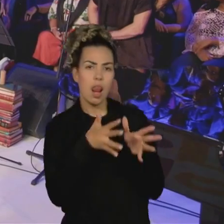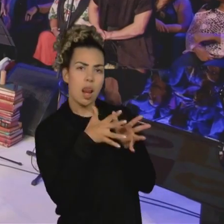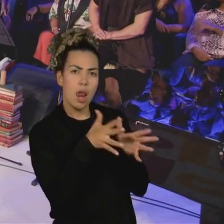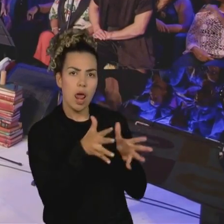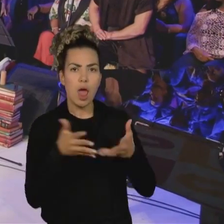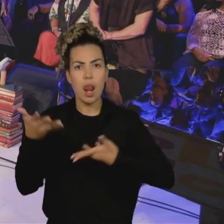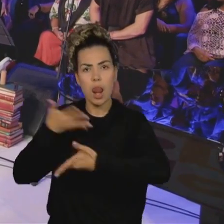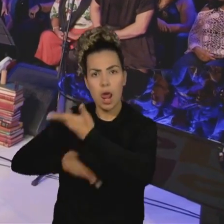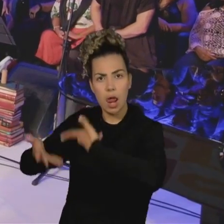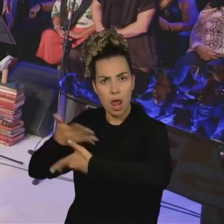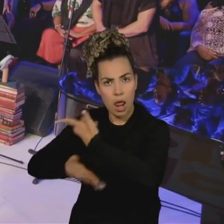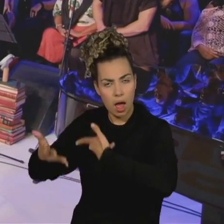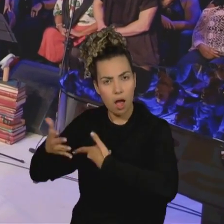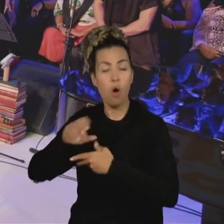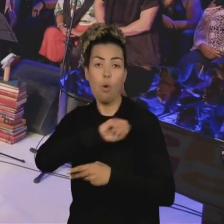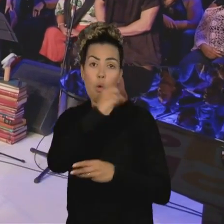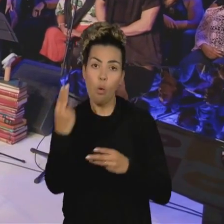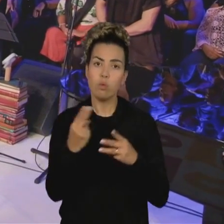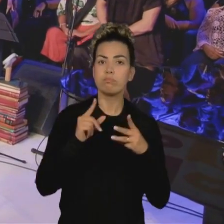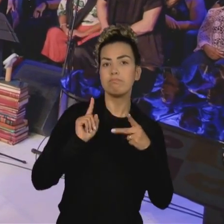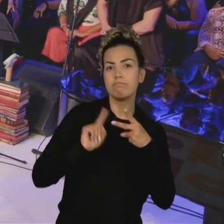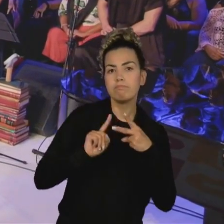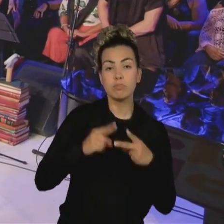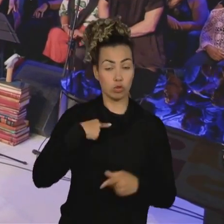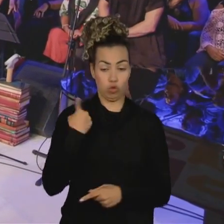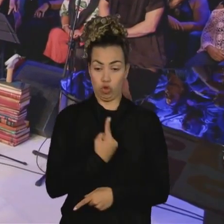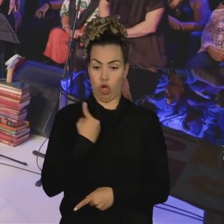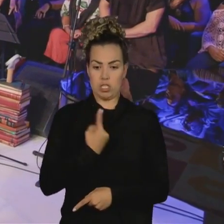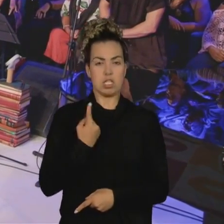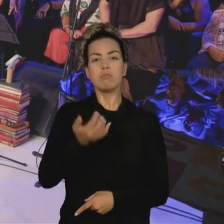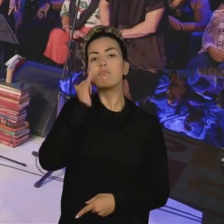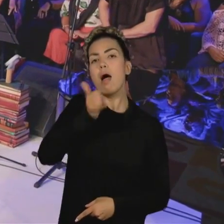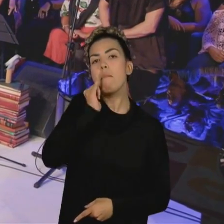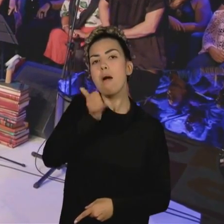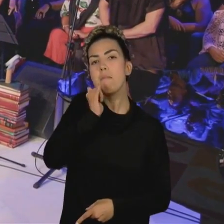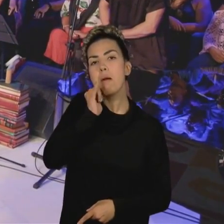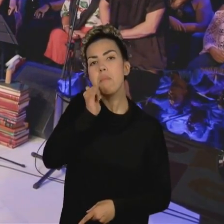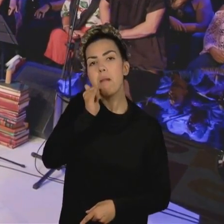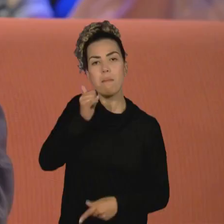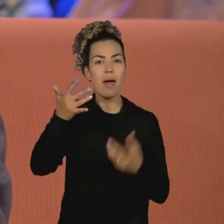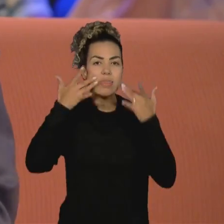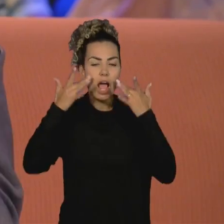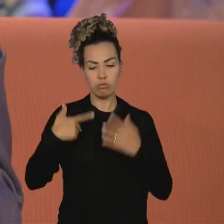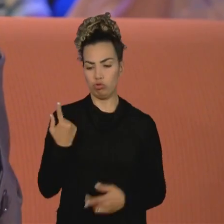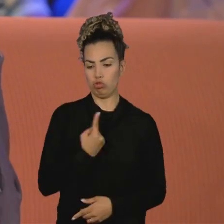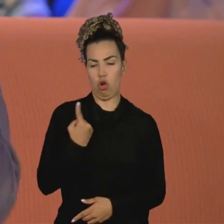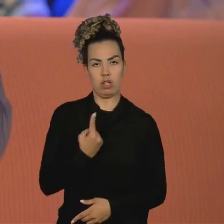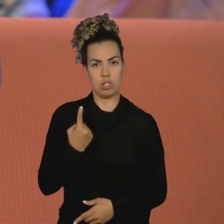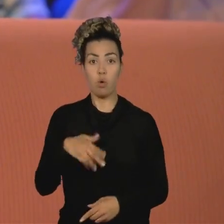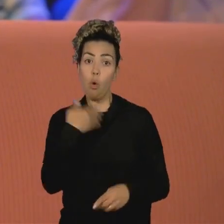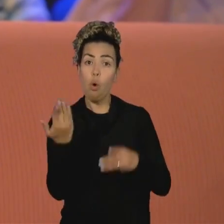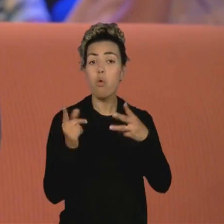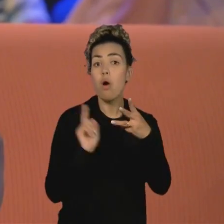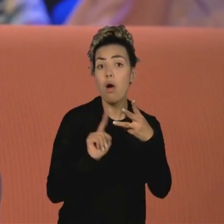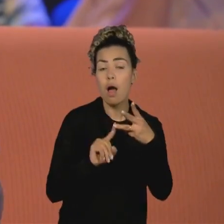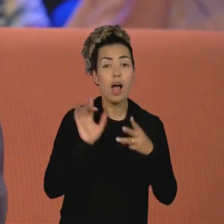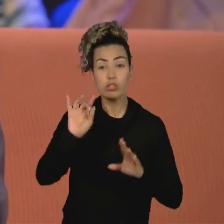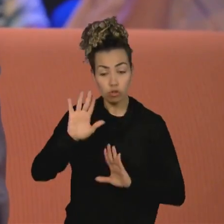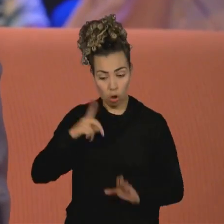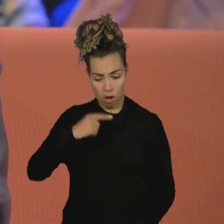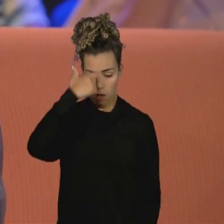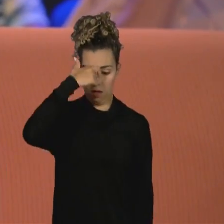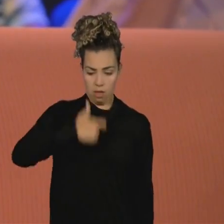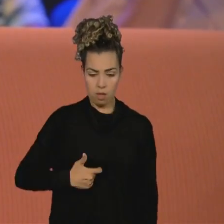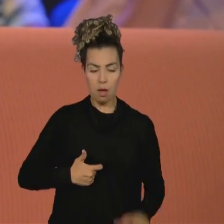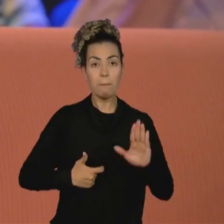está pensando. No solilóquio, a peça, o autor entra na cabeça da personagem e ele fala. Né? Então,